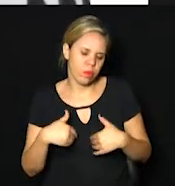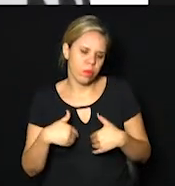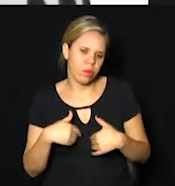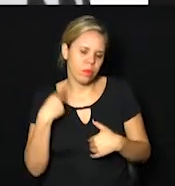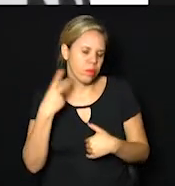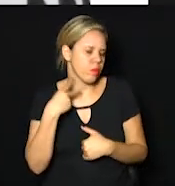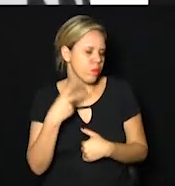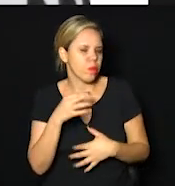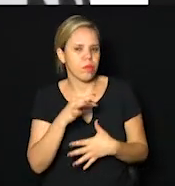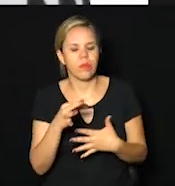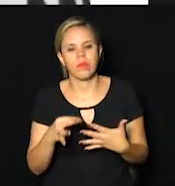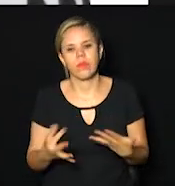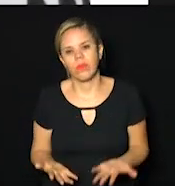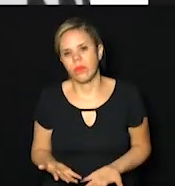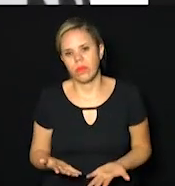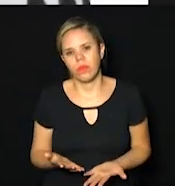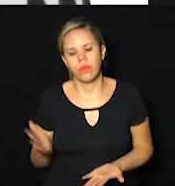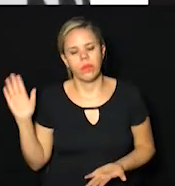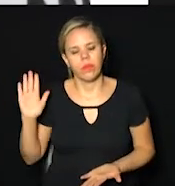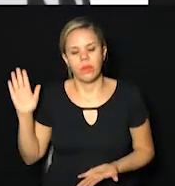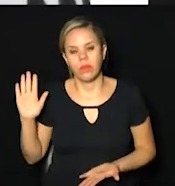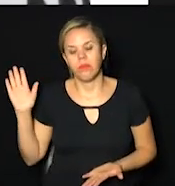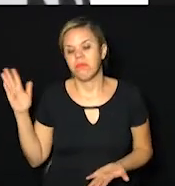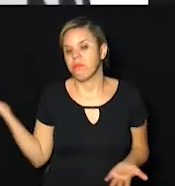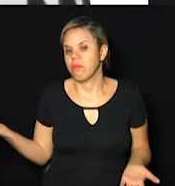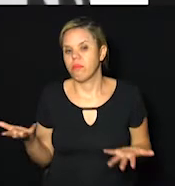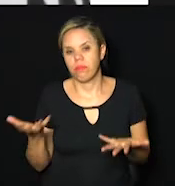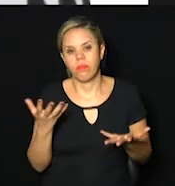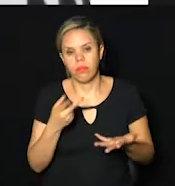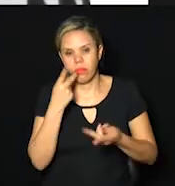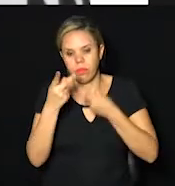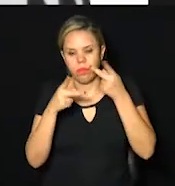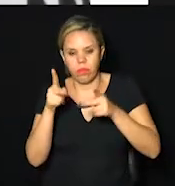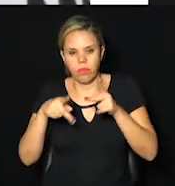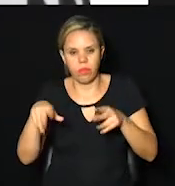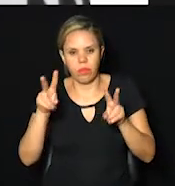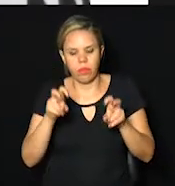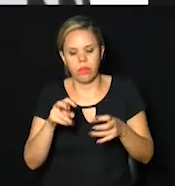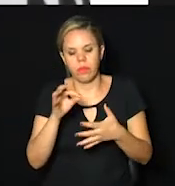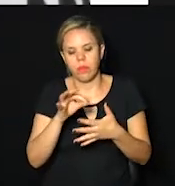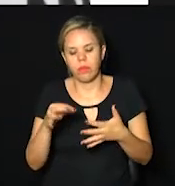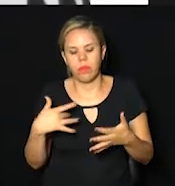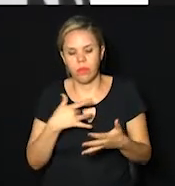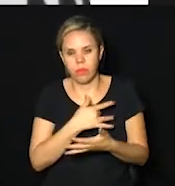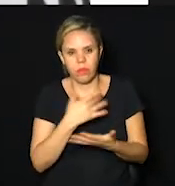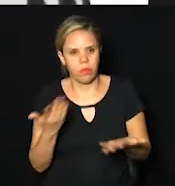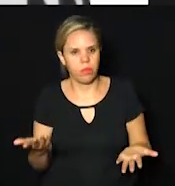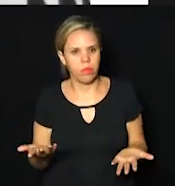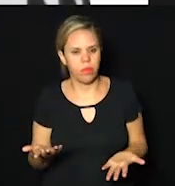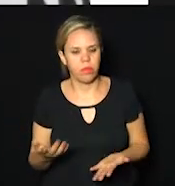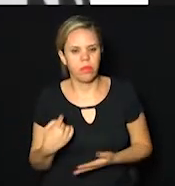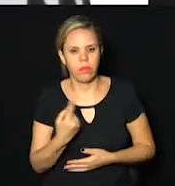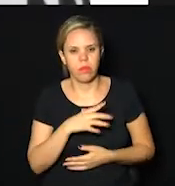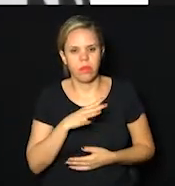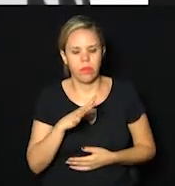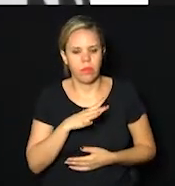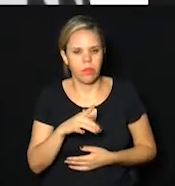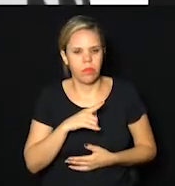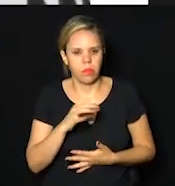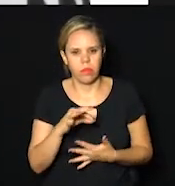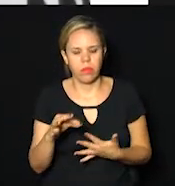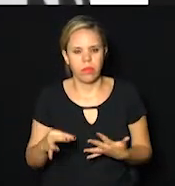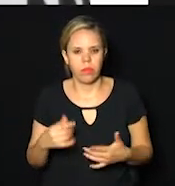vereador tal, ou aqui é o pré-candidato tal. Eu quero muito falar com as pessoas sobre saúde. E na saúde da nossa cidade nós temos